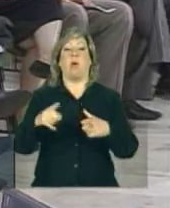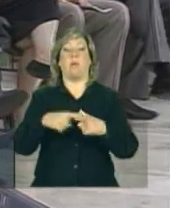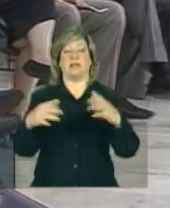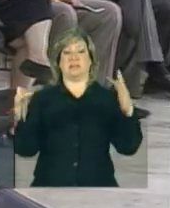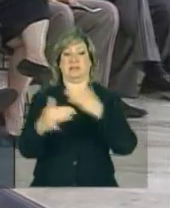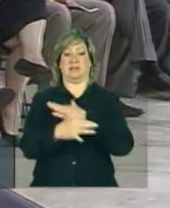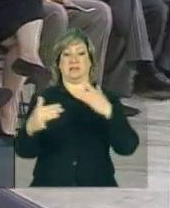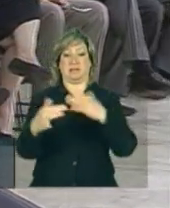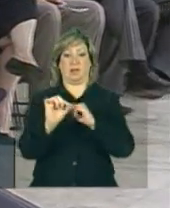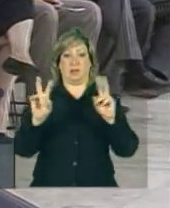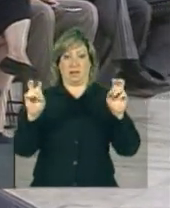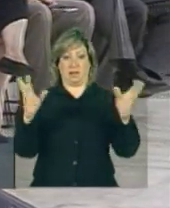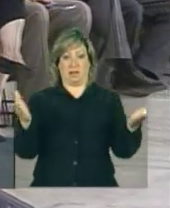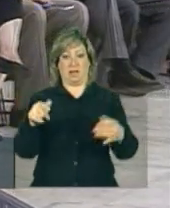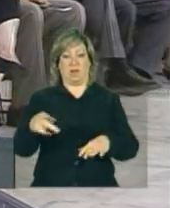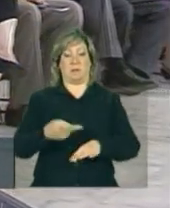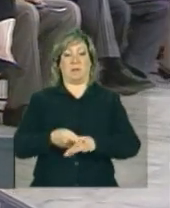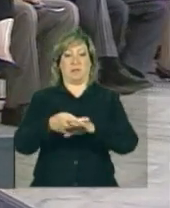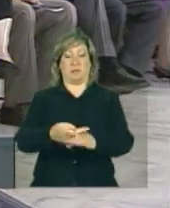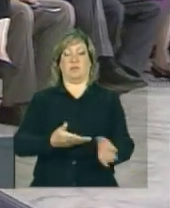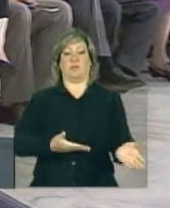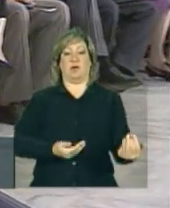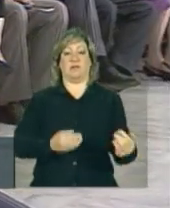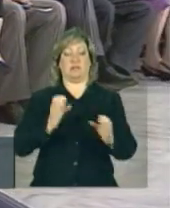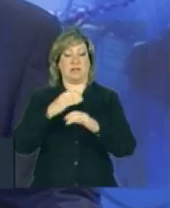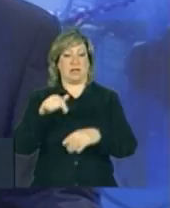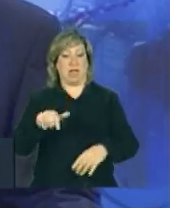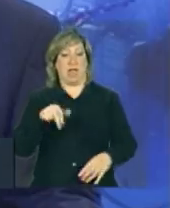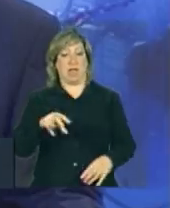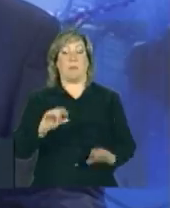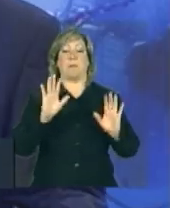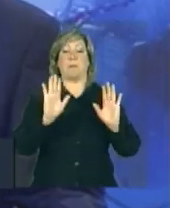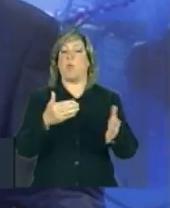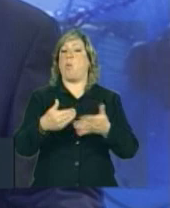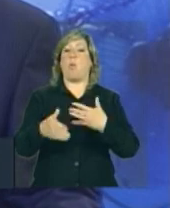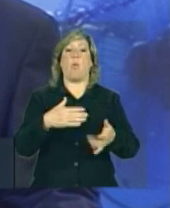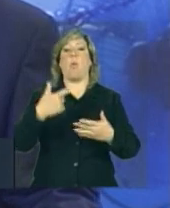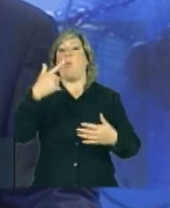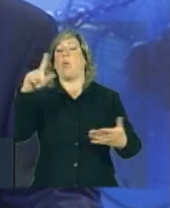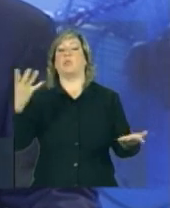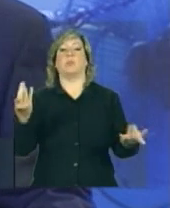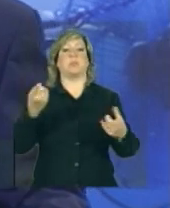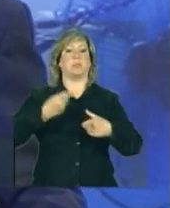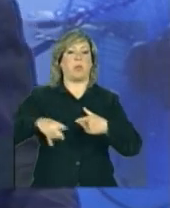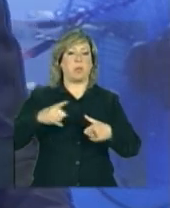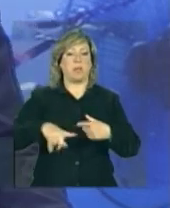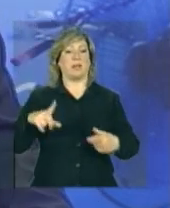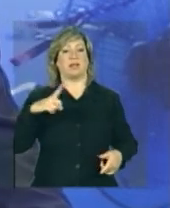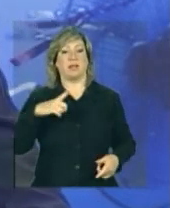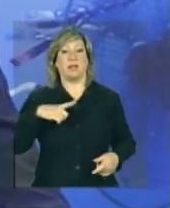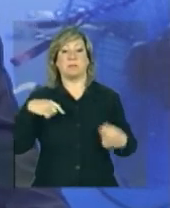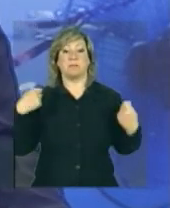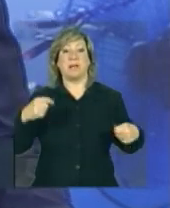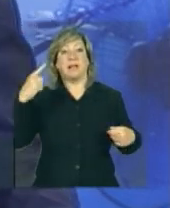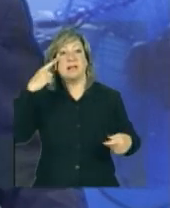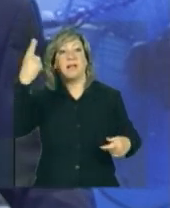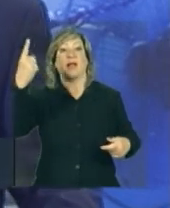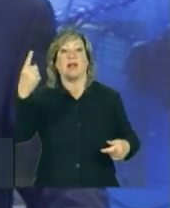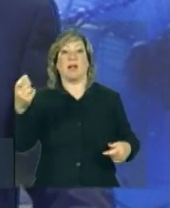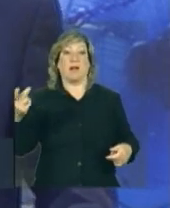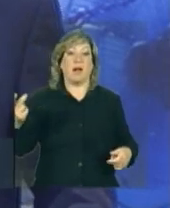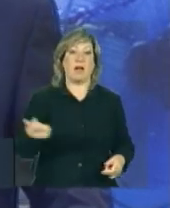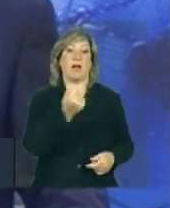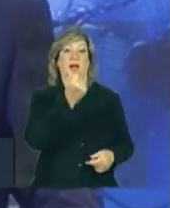cidades, que é o tema do Prêmio Jovem Cientista desse ano, mas também qualquer outro problema que exija invenções e